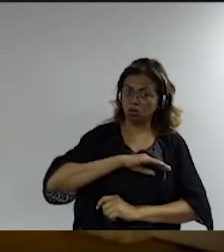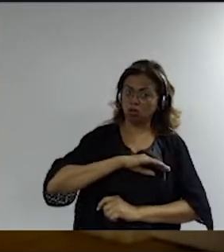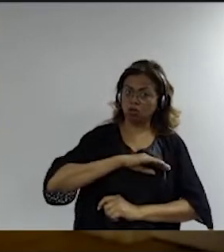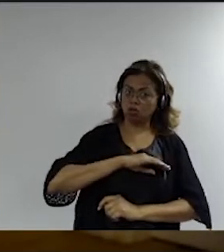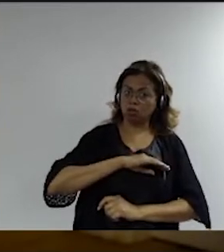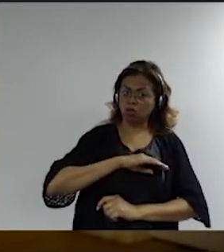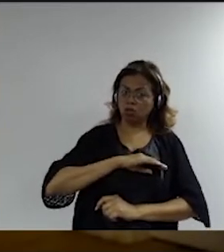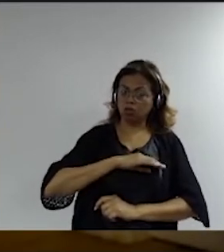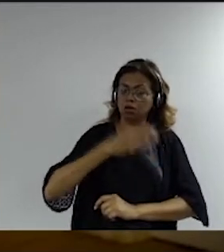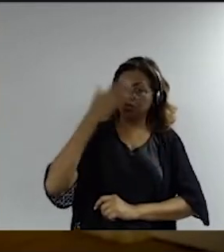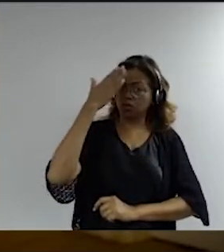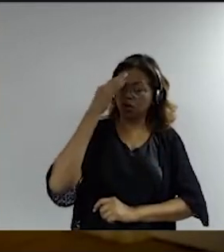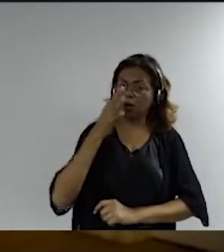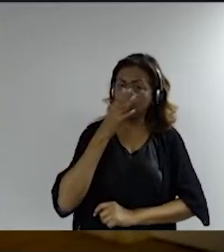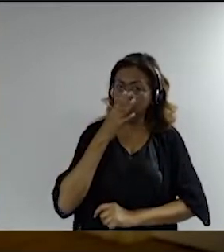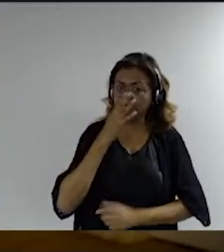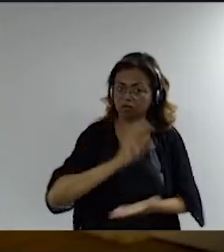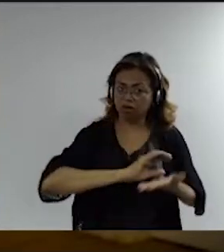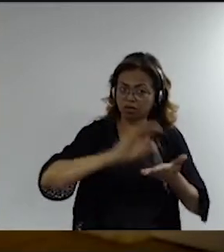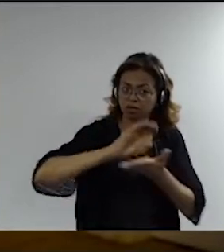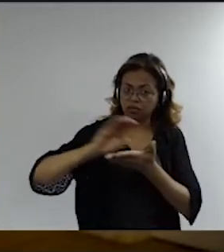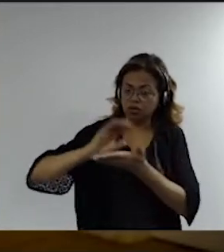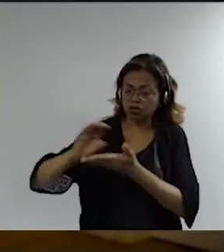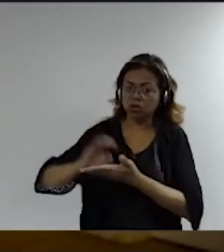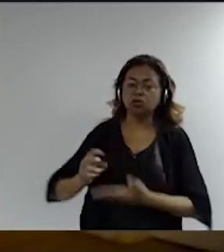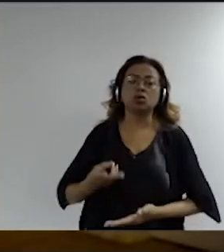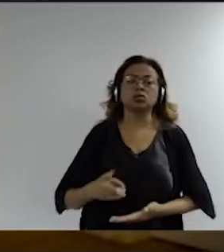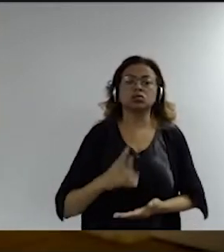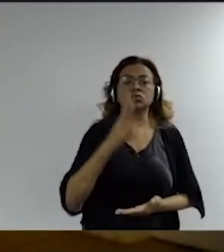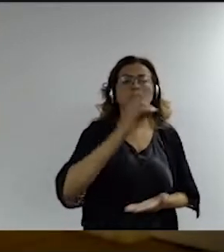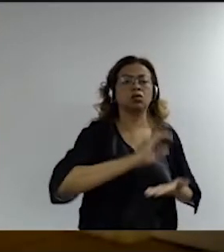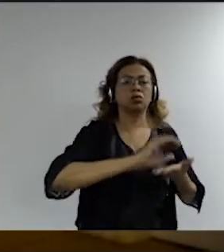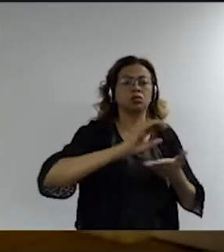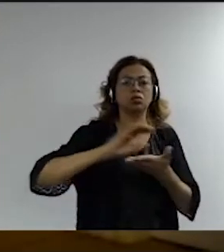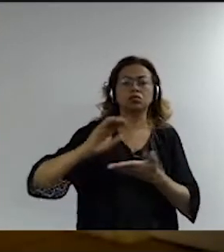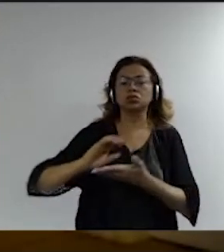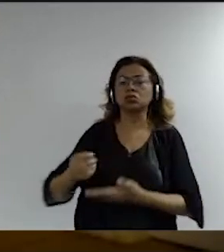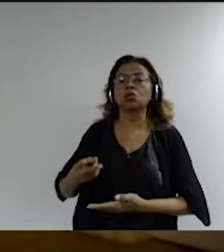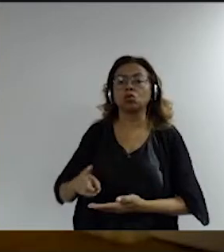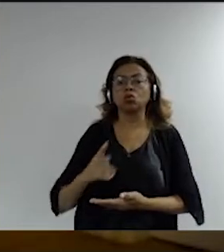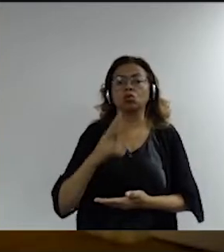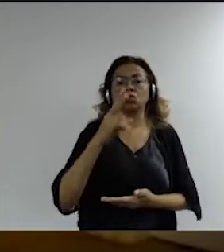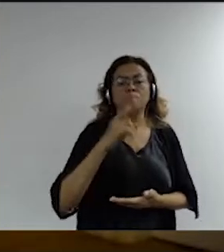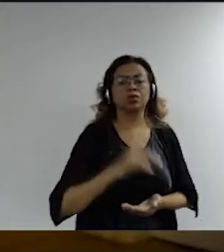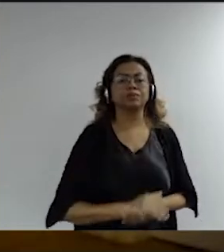investimentos continuarem sendo feitos, se investimentos continuarem